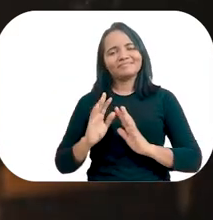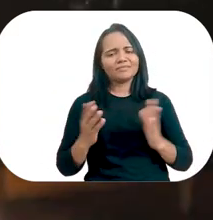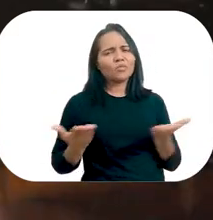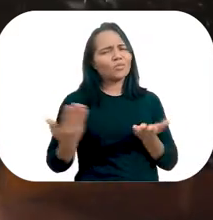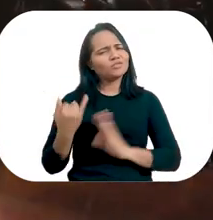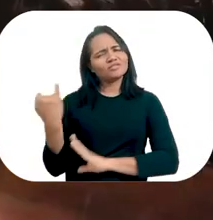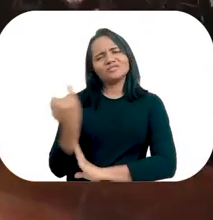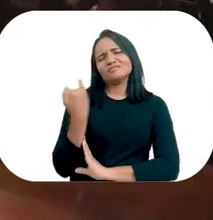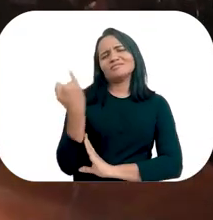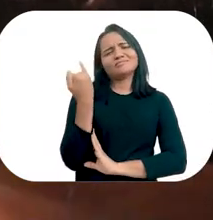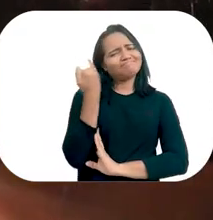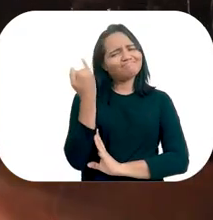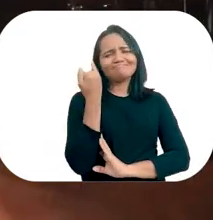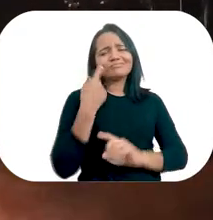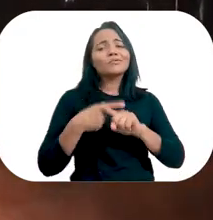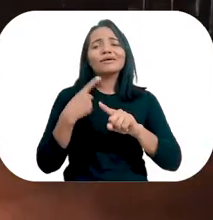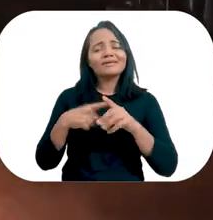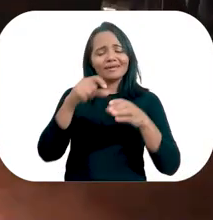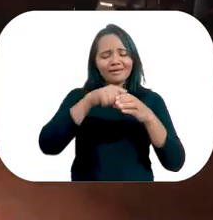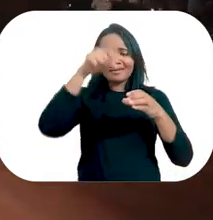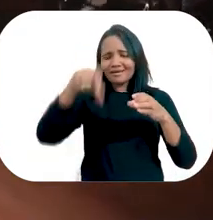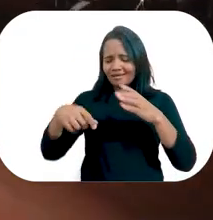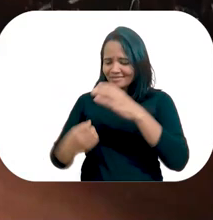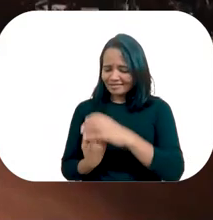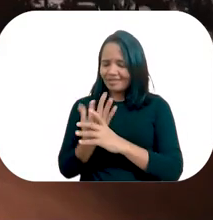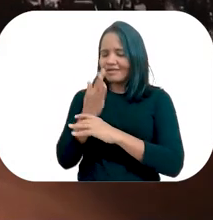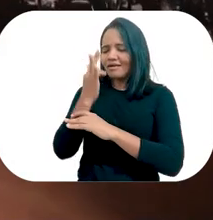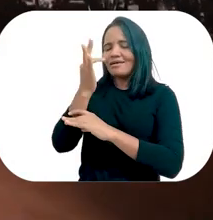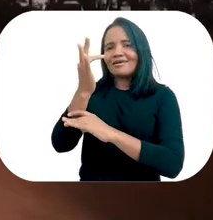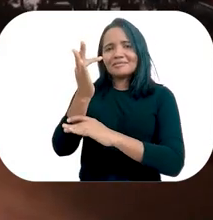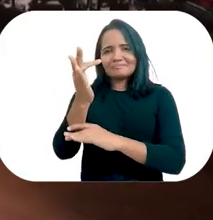é semente do amanhã.